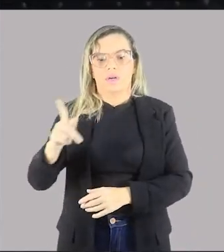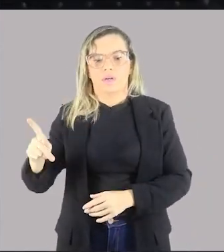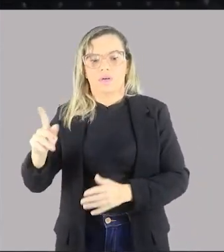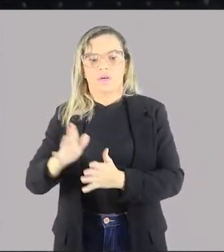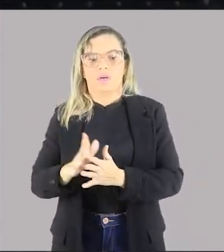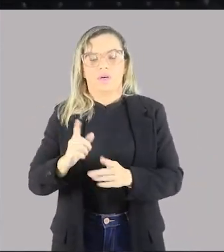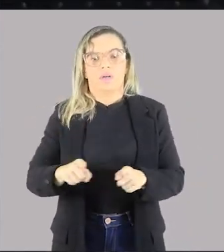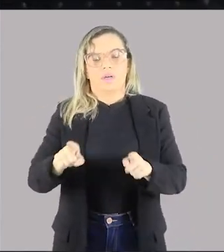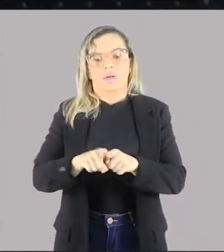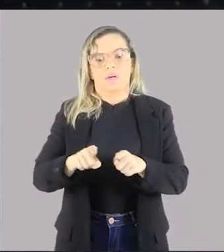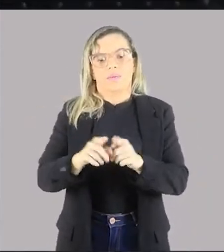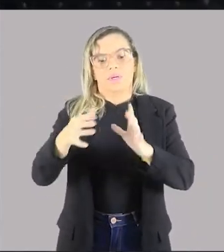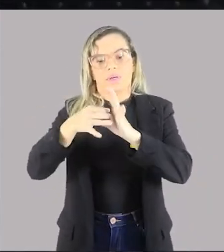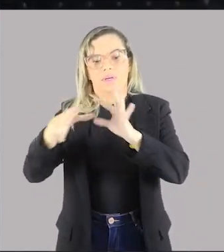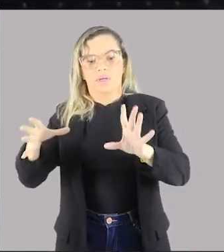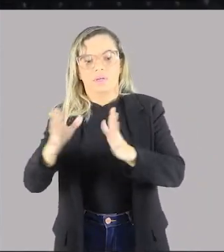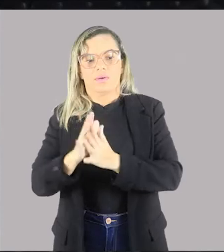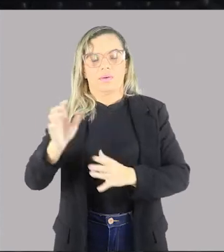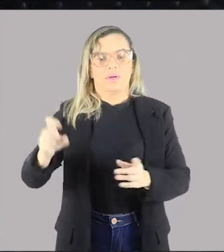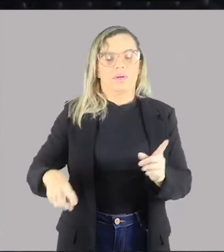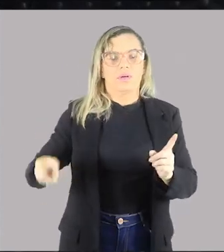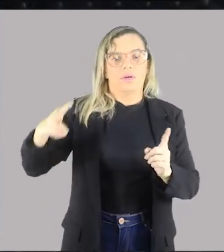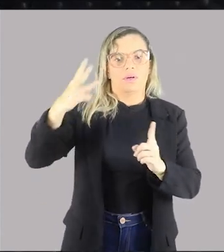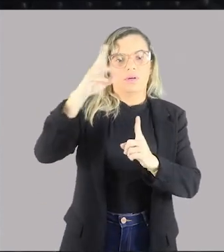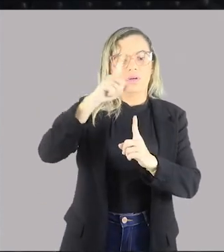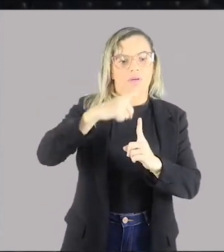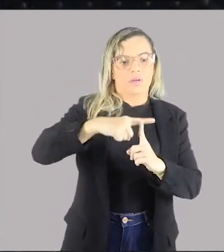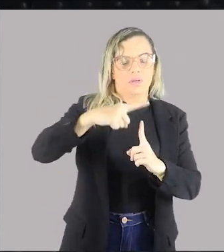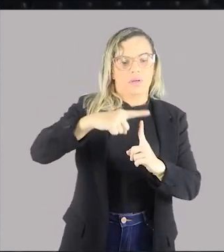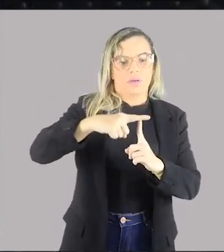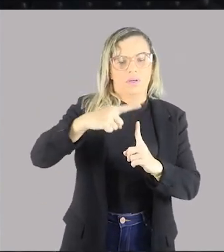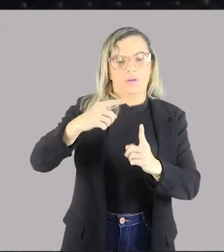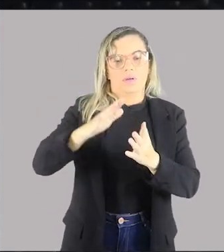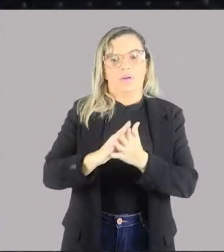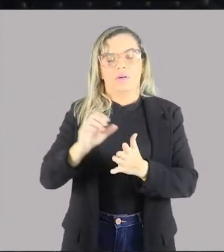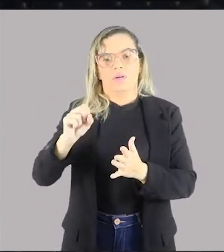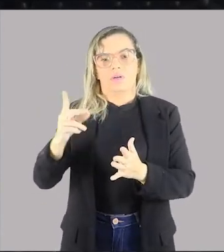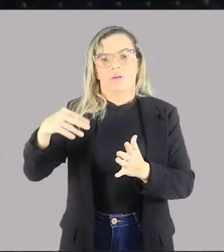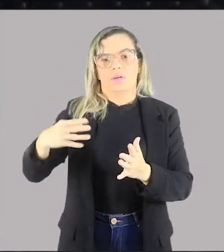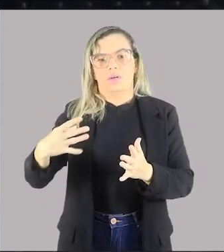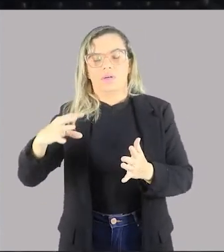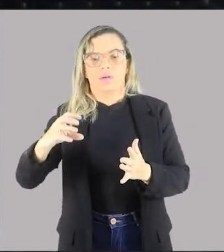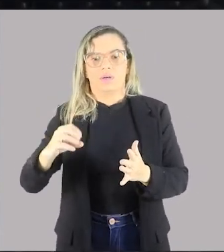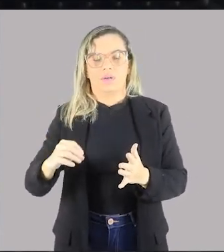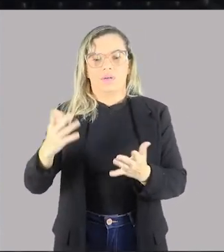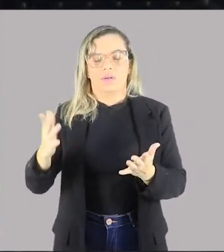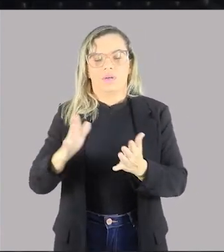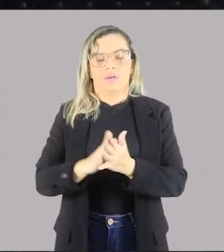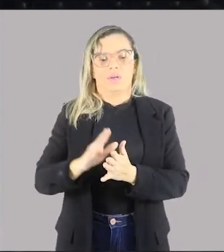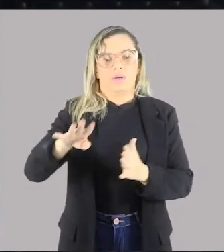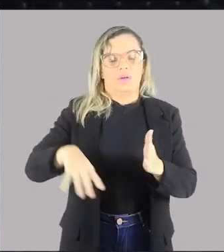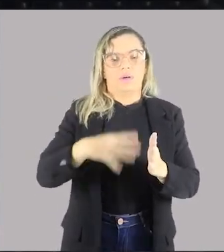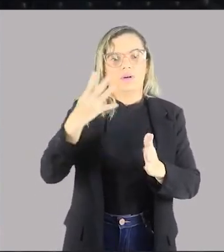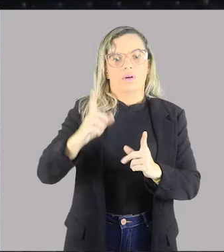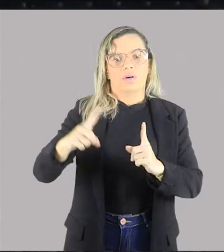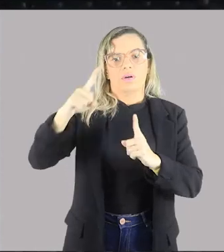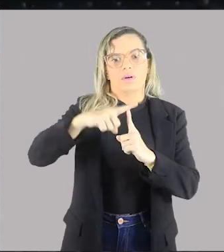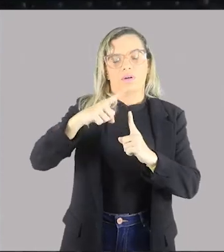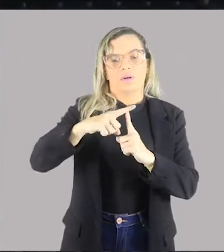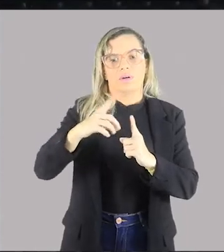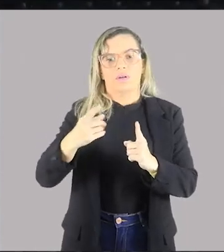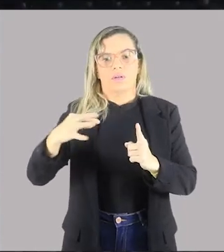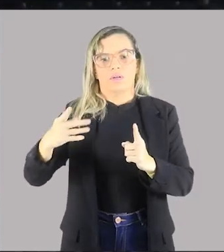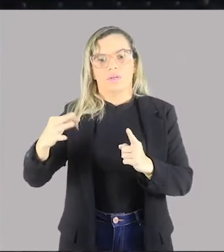de disponibilidade, o terceiro tipo é a suspensão, o quarto tipo é a destituição de cargo em